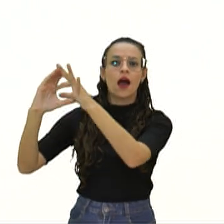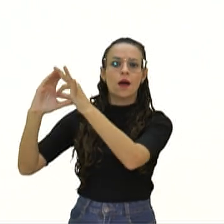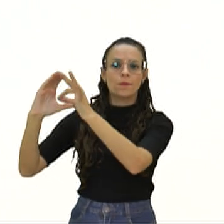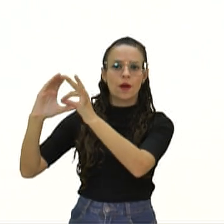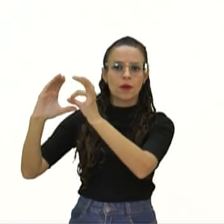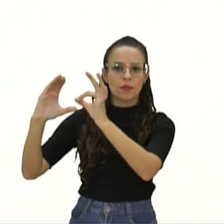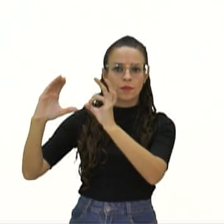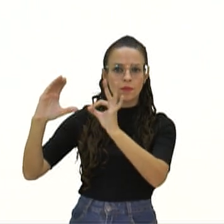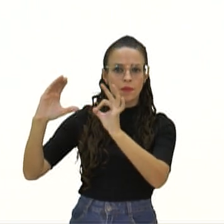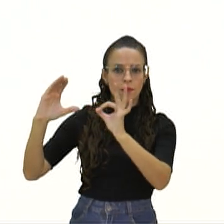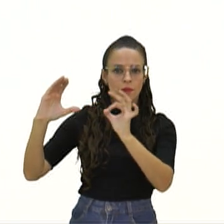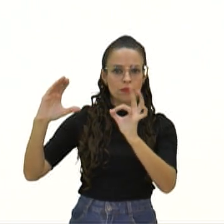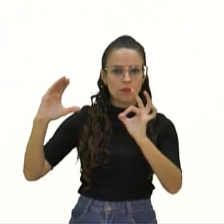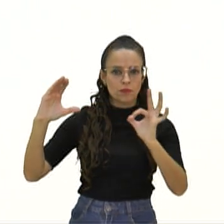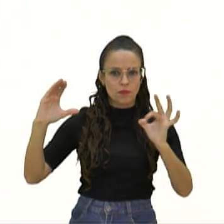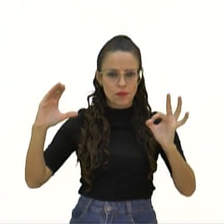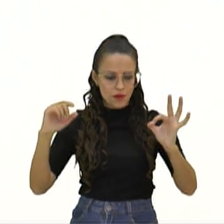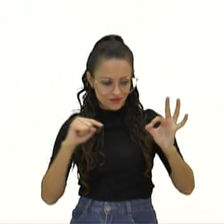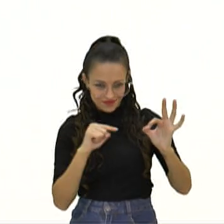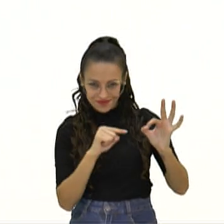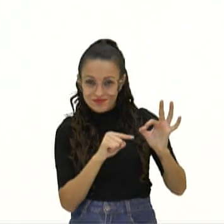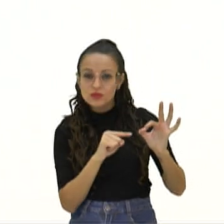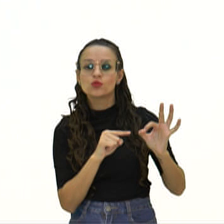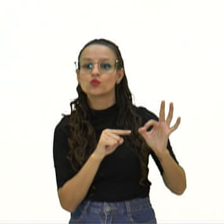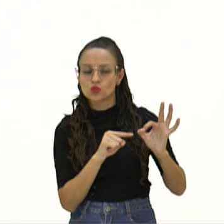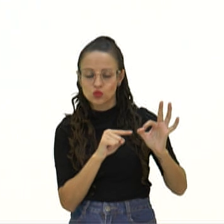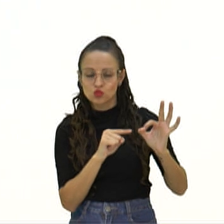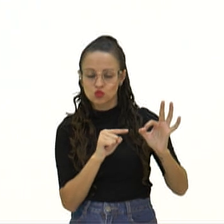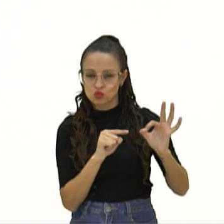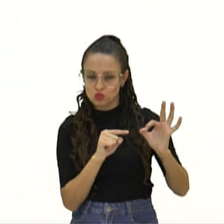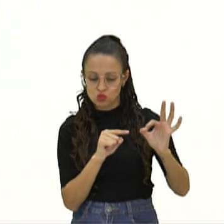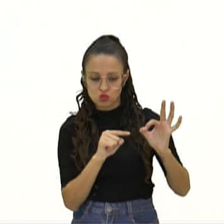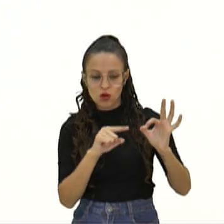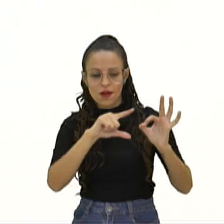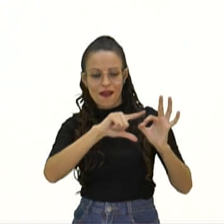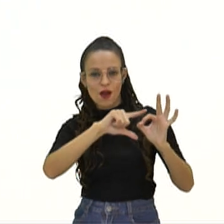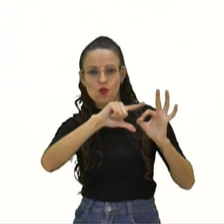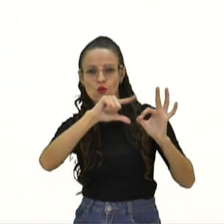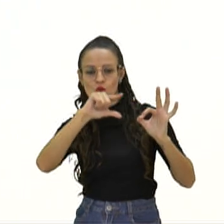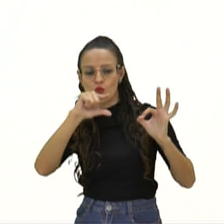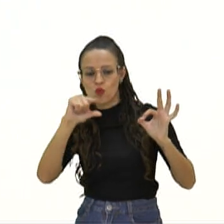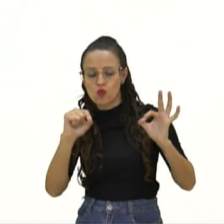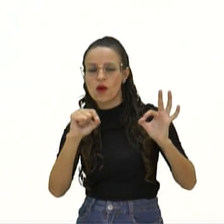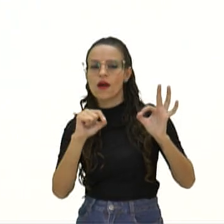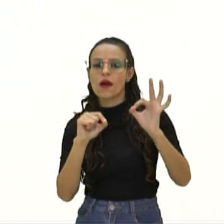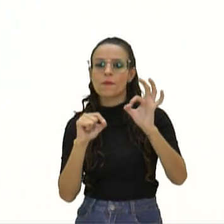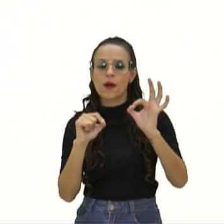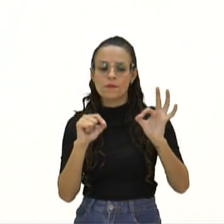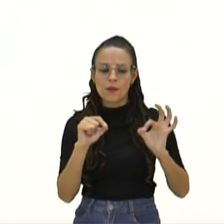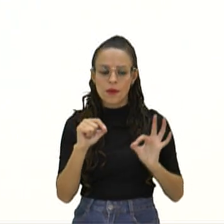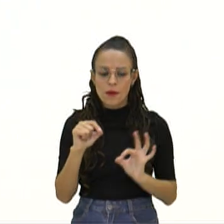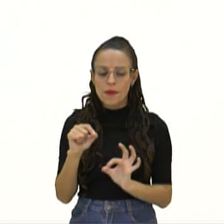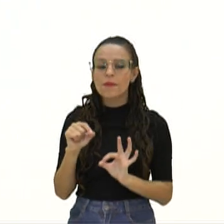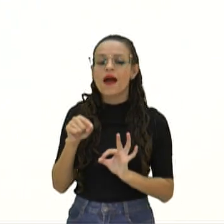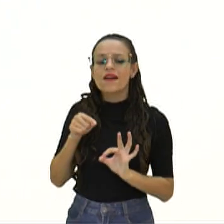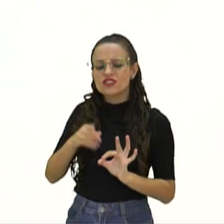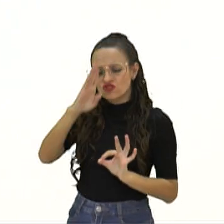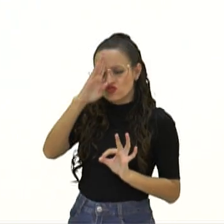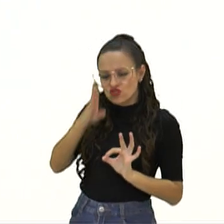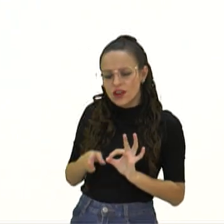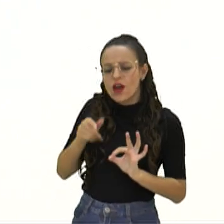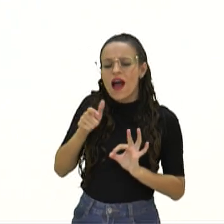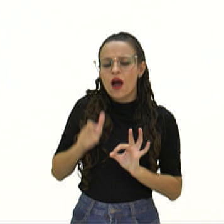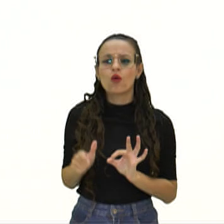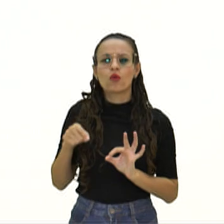na ovulação ali ali na estrutura, né, do sistema reprodutor, vai imediatamente para qual órgão do sistema